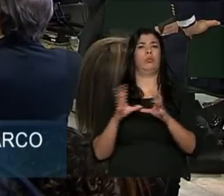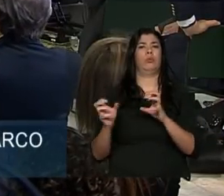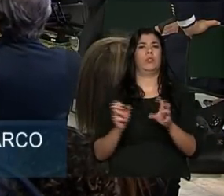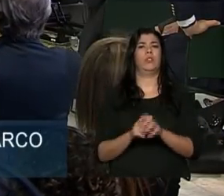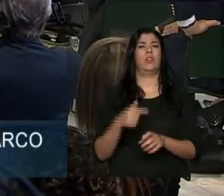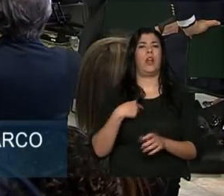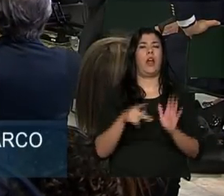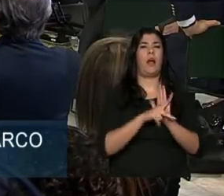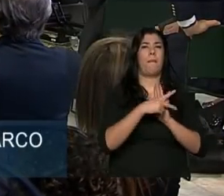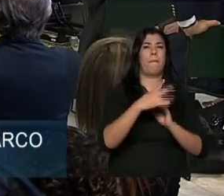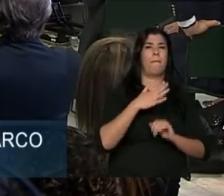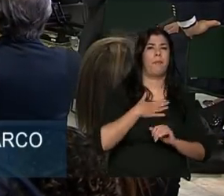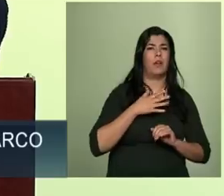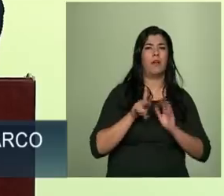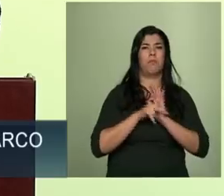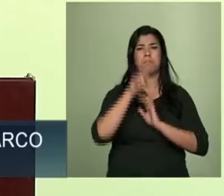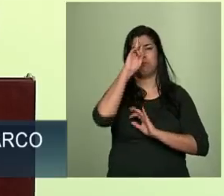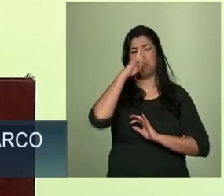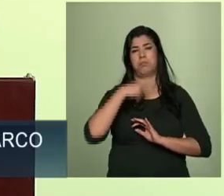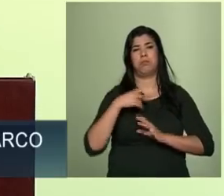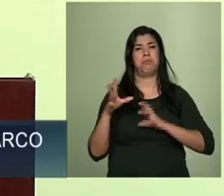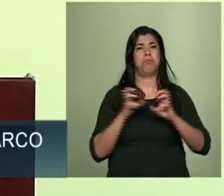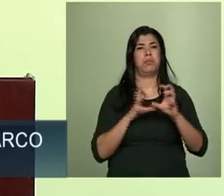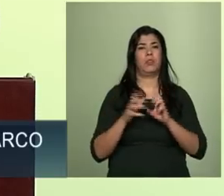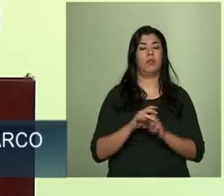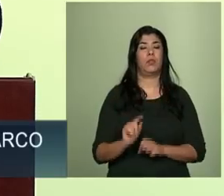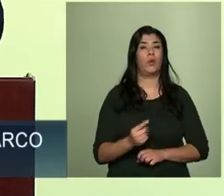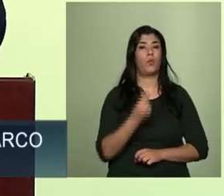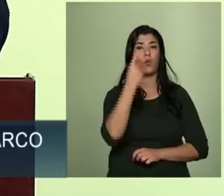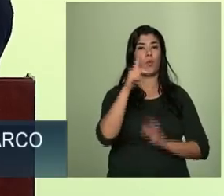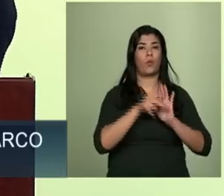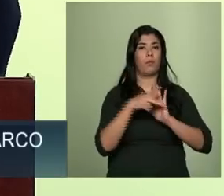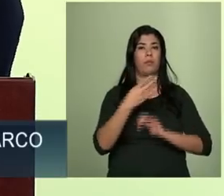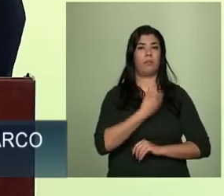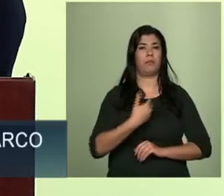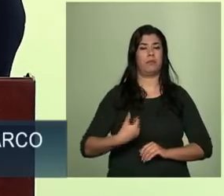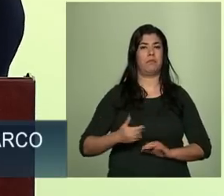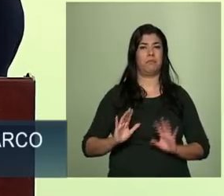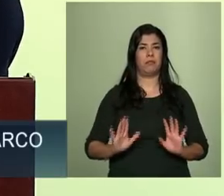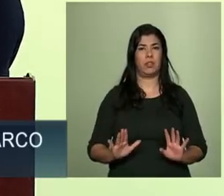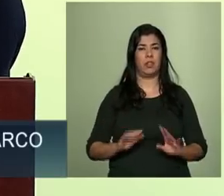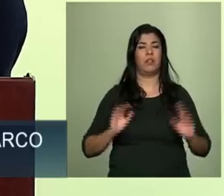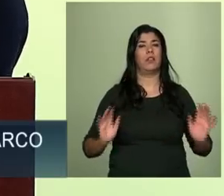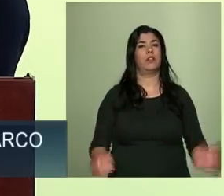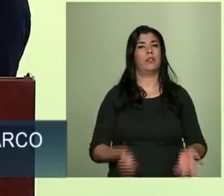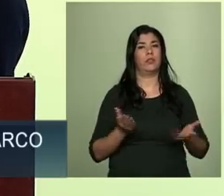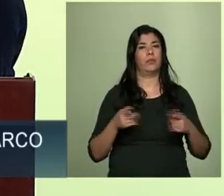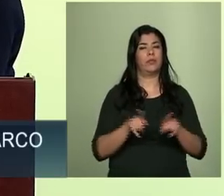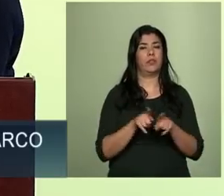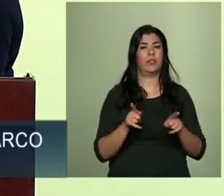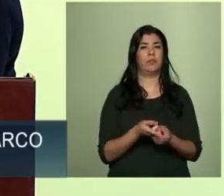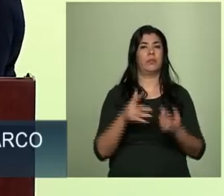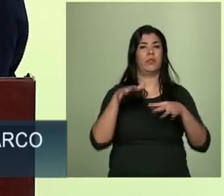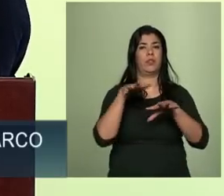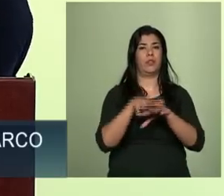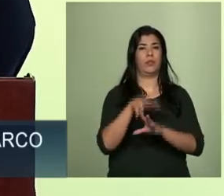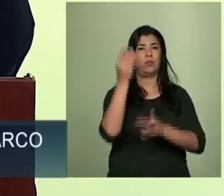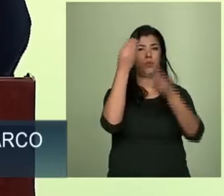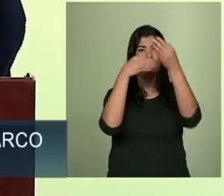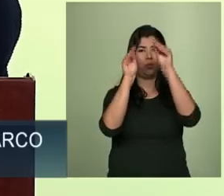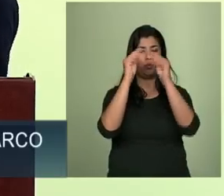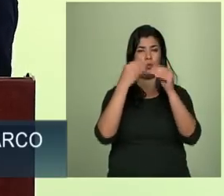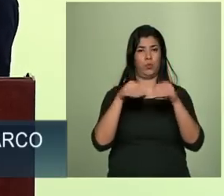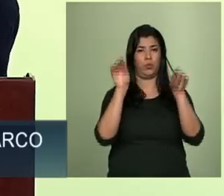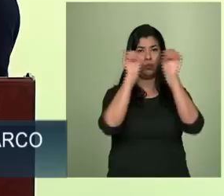patrimônio genético do país. A repartição tem um único ponto de incidência, estimula a regularização, a inclusão do sistema. Aqui